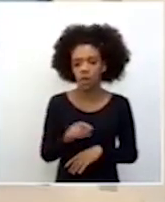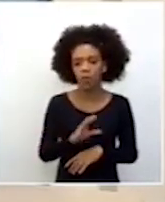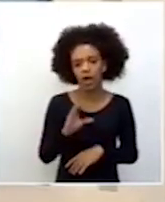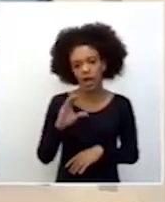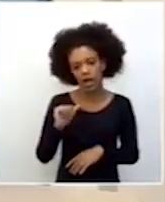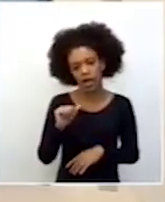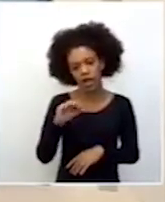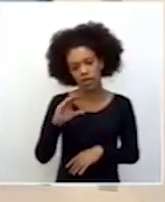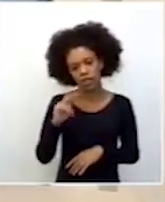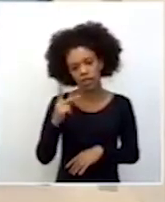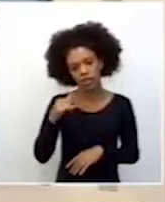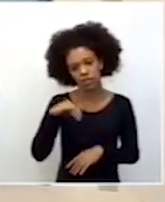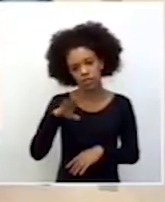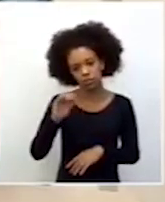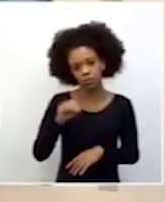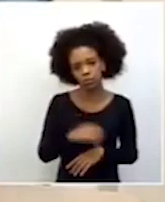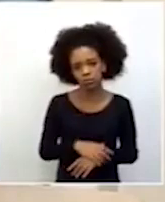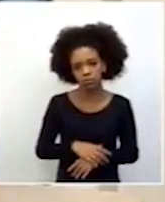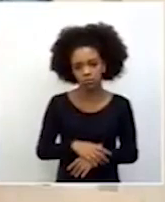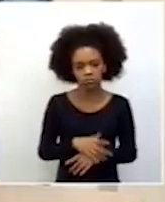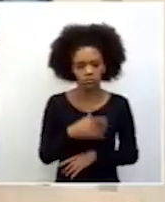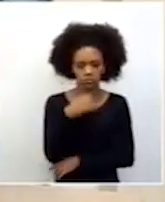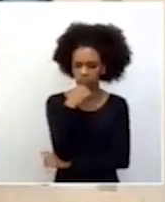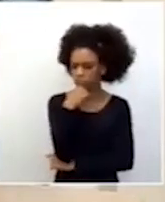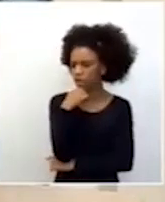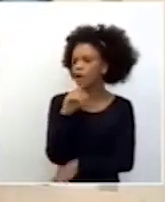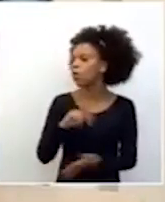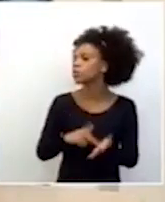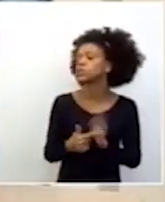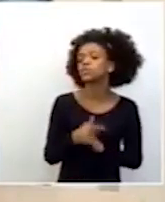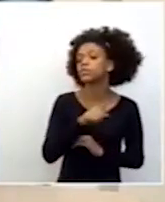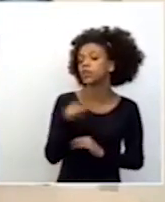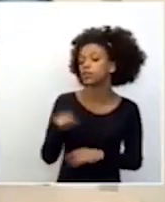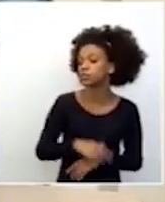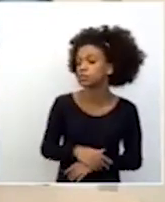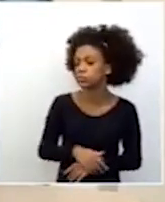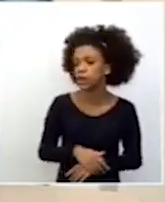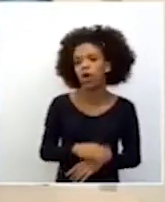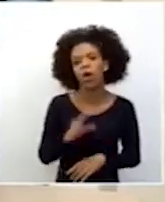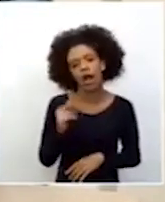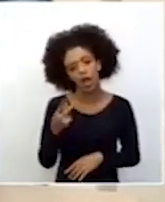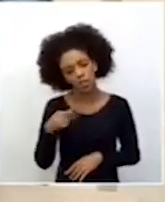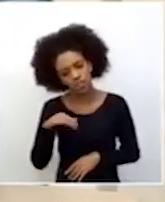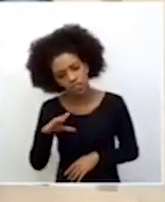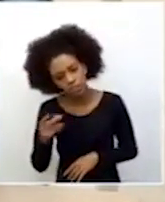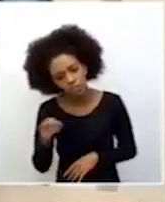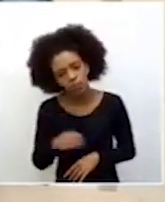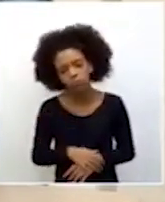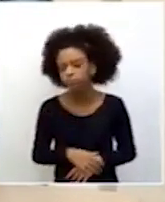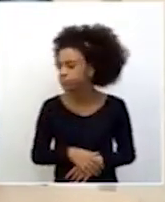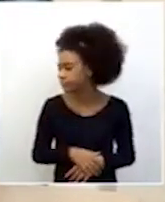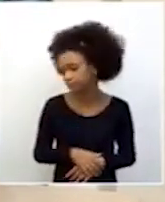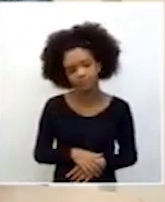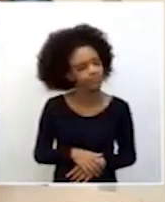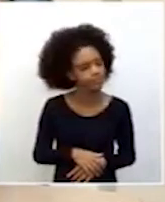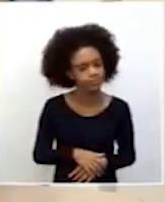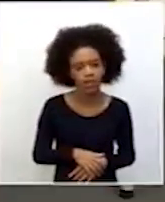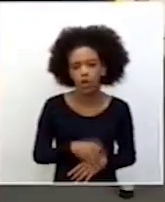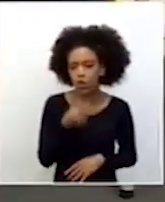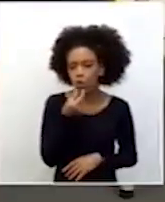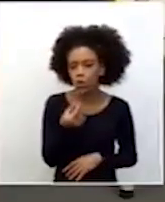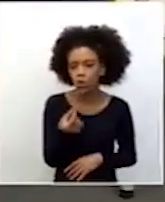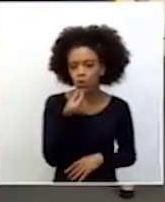um cachimbo? Ah, professora, um cachimbo. Não pode ser um cachimbo. Mas eles ficam um cachimbo. Aí eu falo, não pode, porque não é. Ah, isso